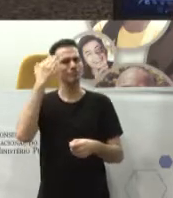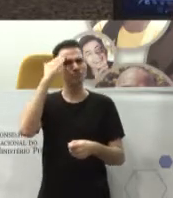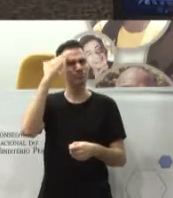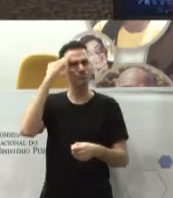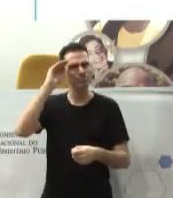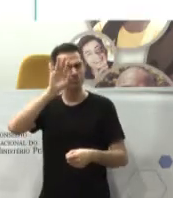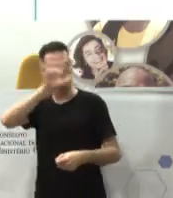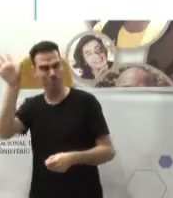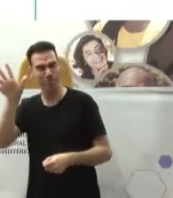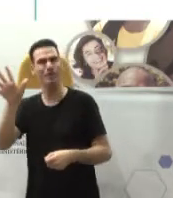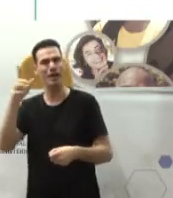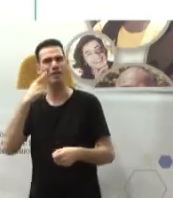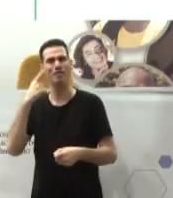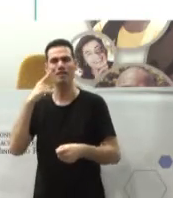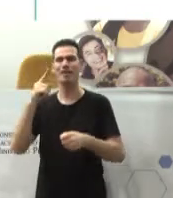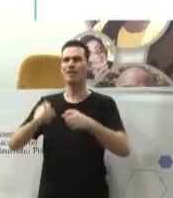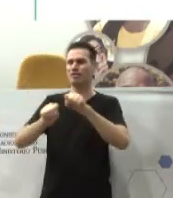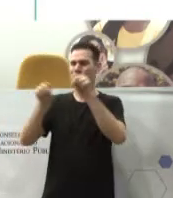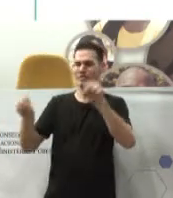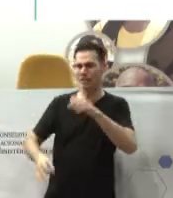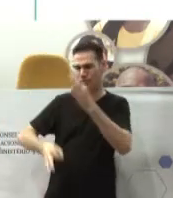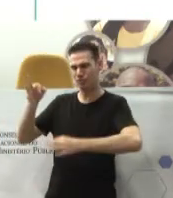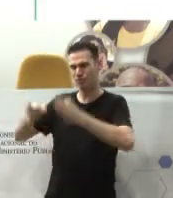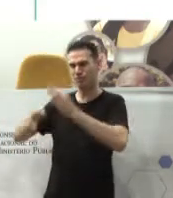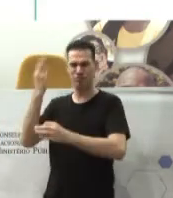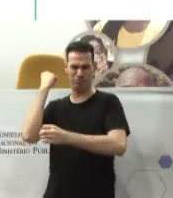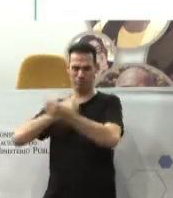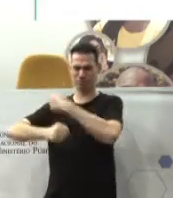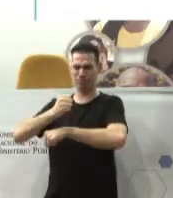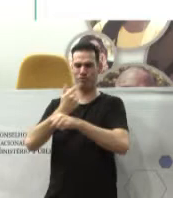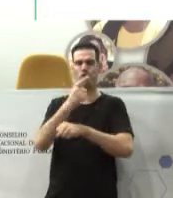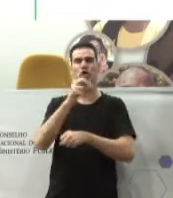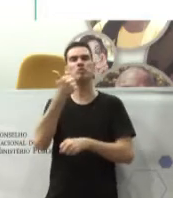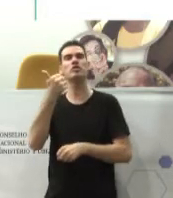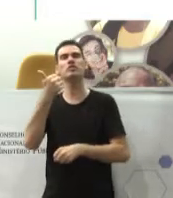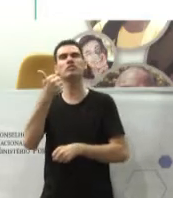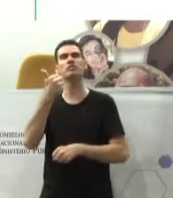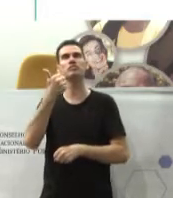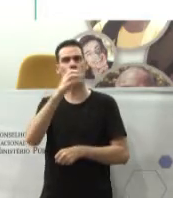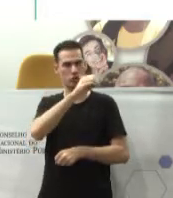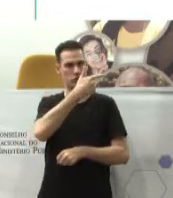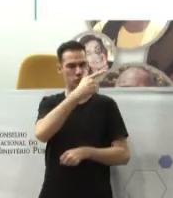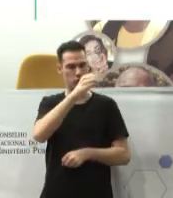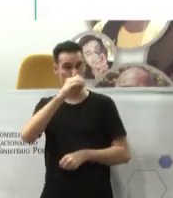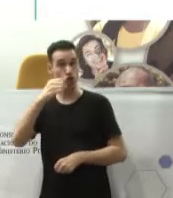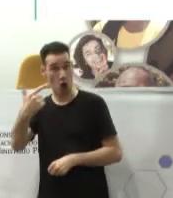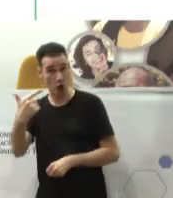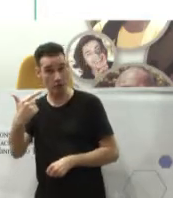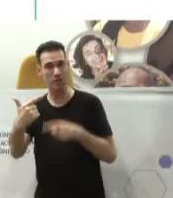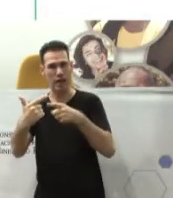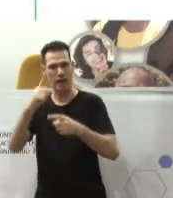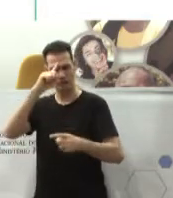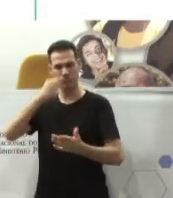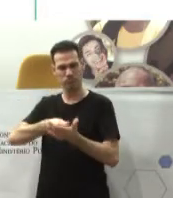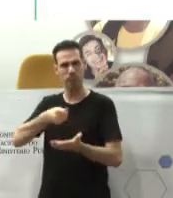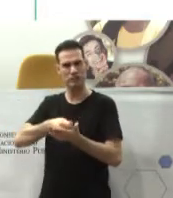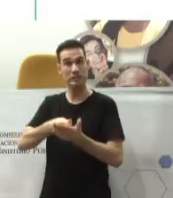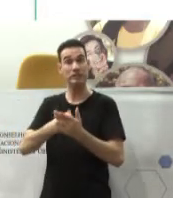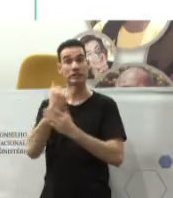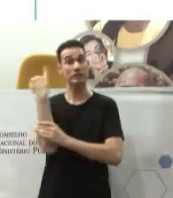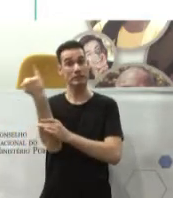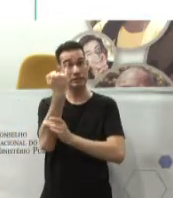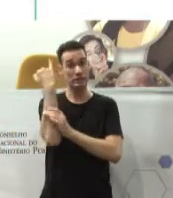Mas, realmente, a origem da judicialização era de 2002. Foi nessa decisão do Supremo Tribunal Federal, decisão de extrema